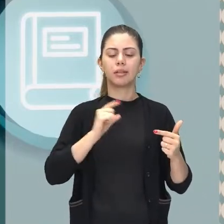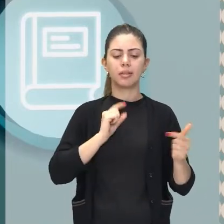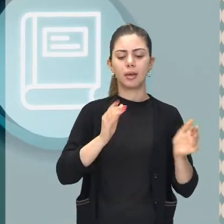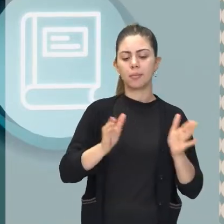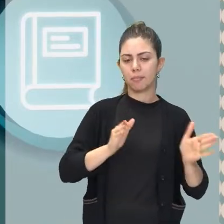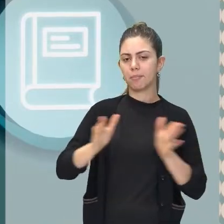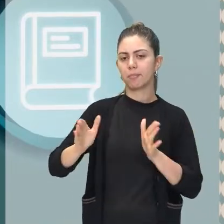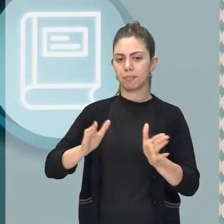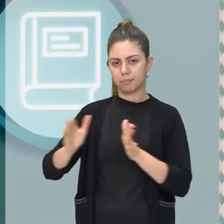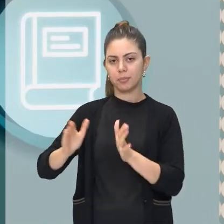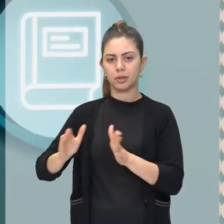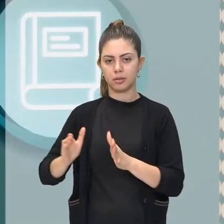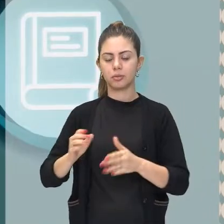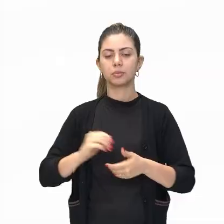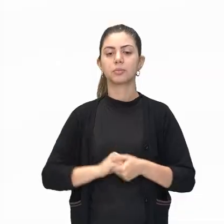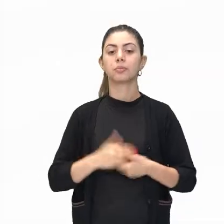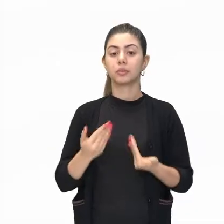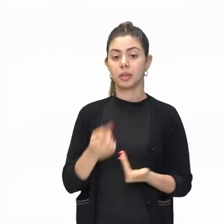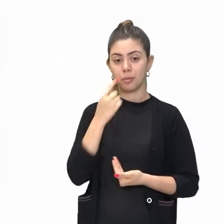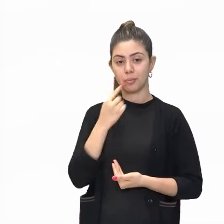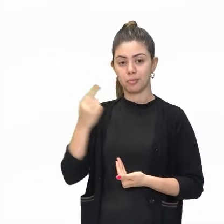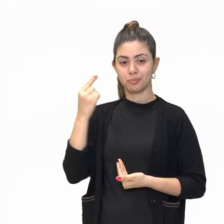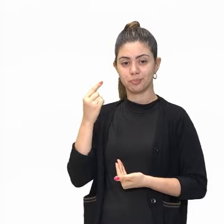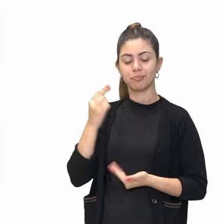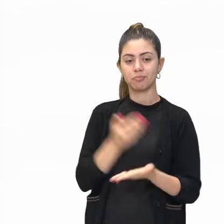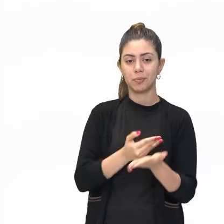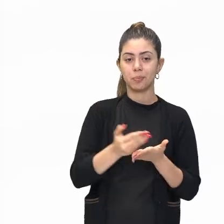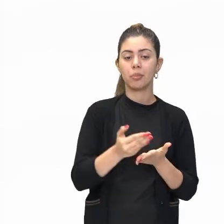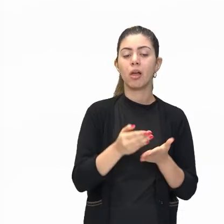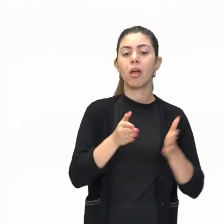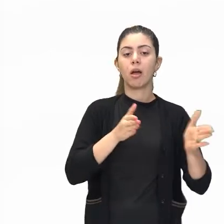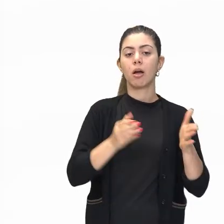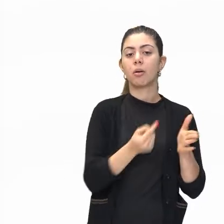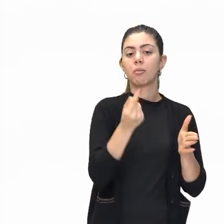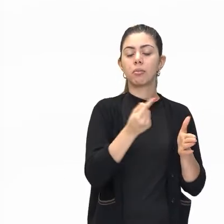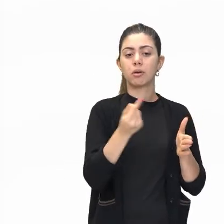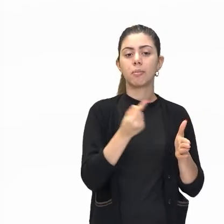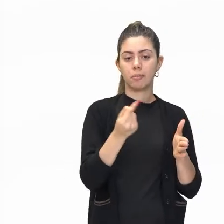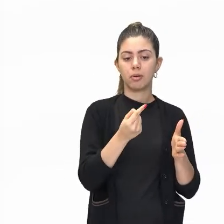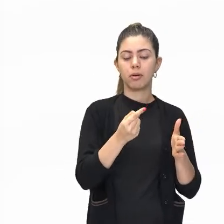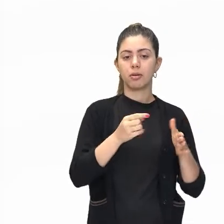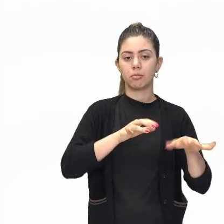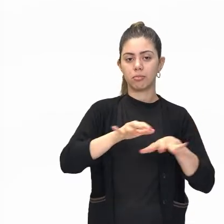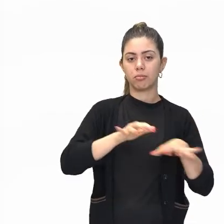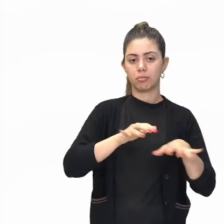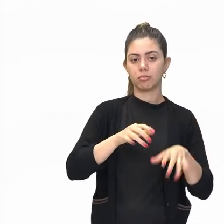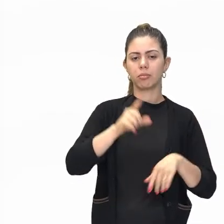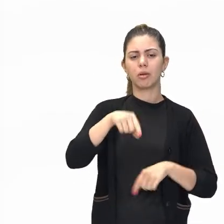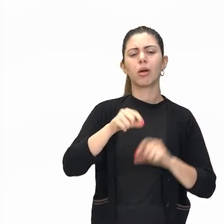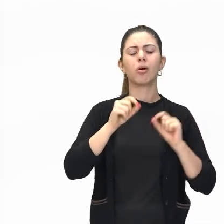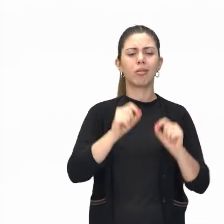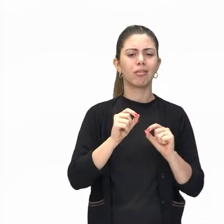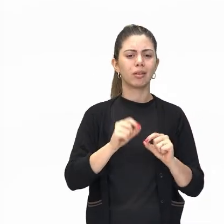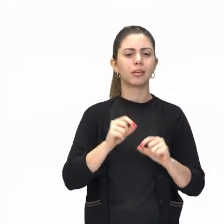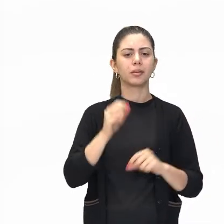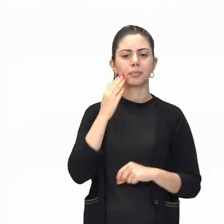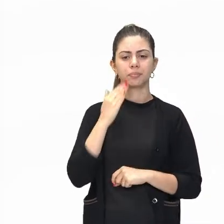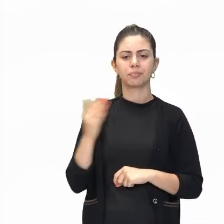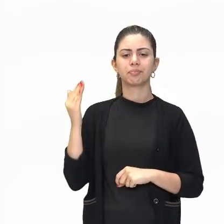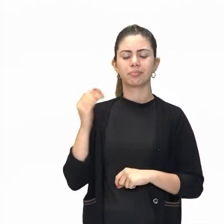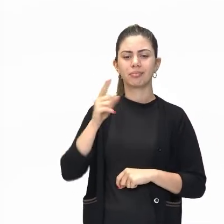fases, certo? Vamos lá para a primeira fase do modernismo. A primeira fase, ela é chamada de o